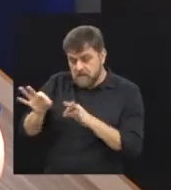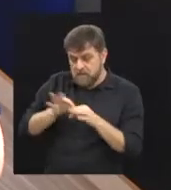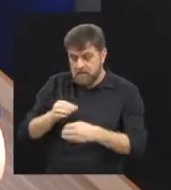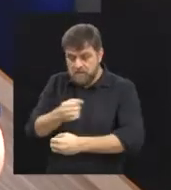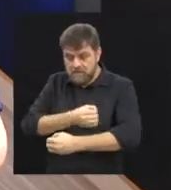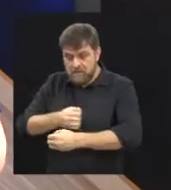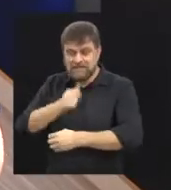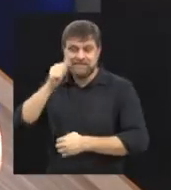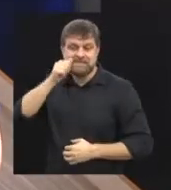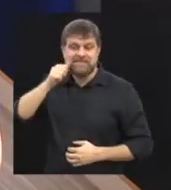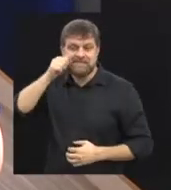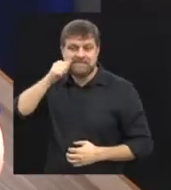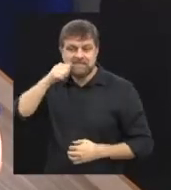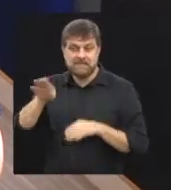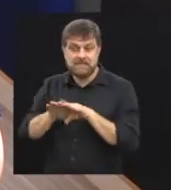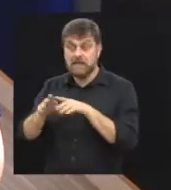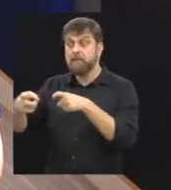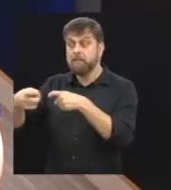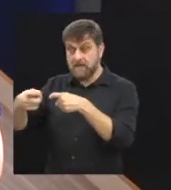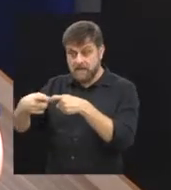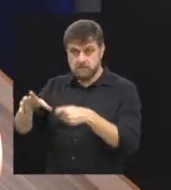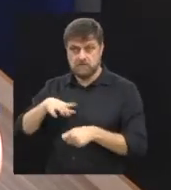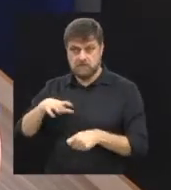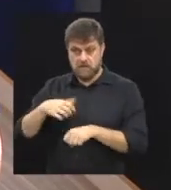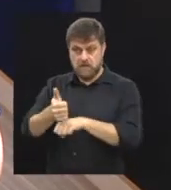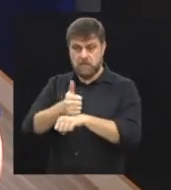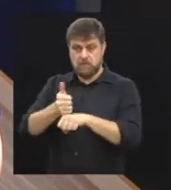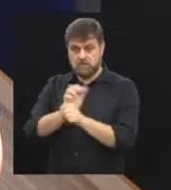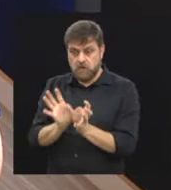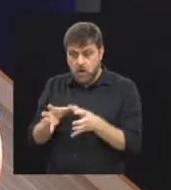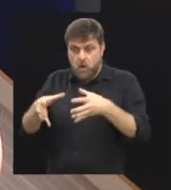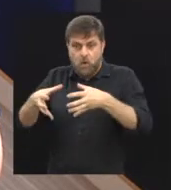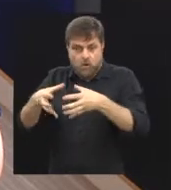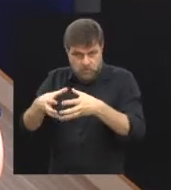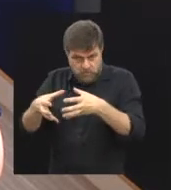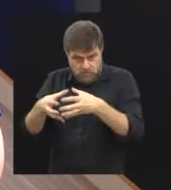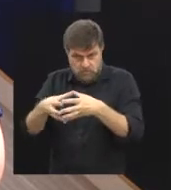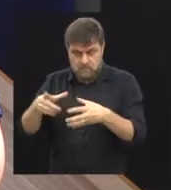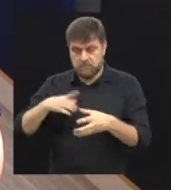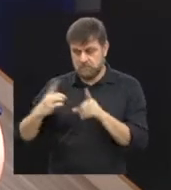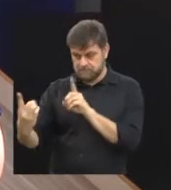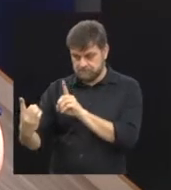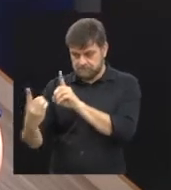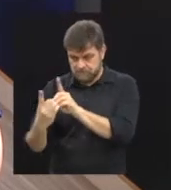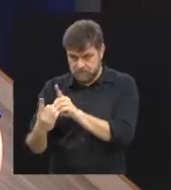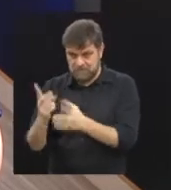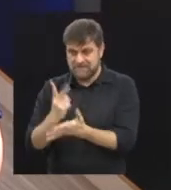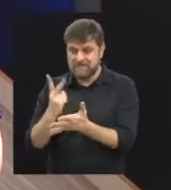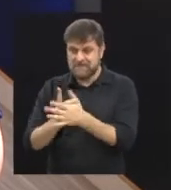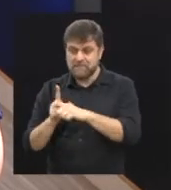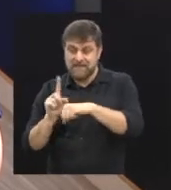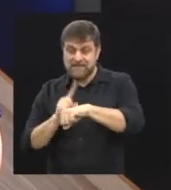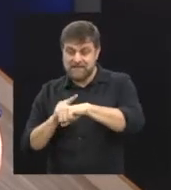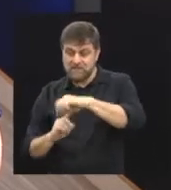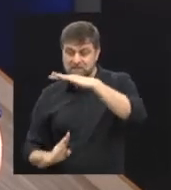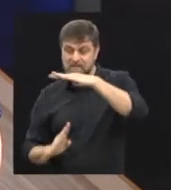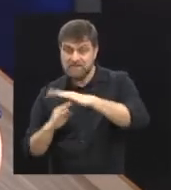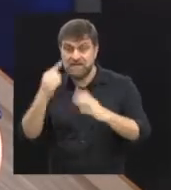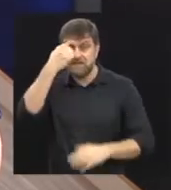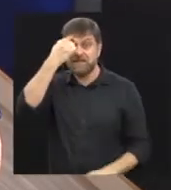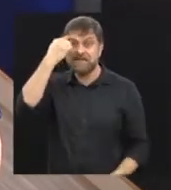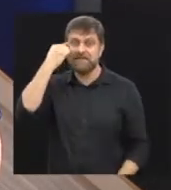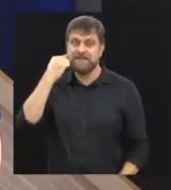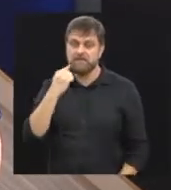nutrição, dentista e médico. Então, eles passam por todos esses procedimentos. E os atendimentos sempre 30 minutos para cada